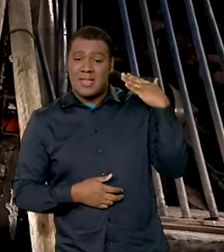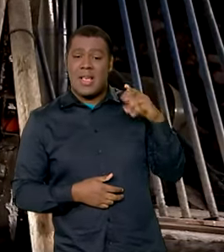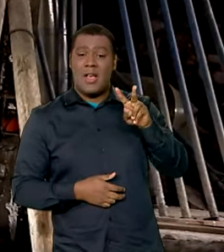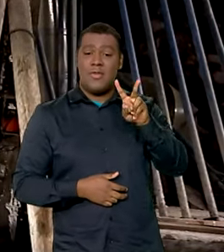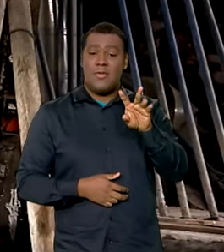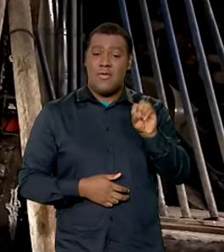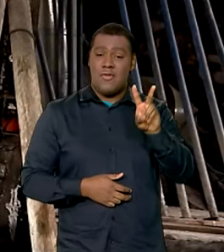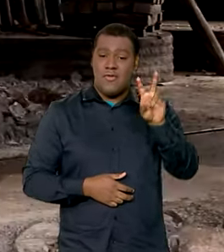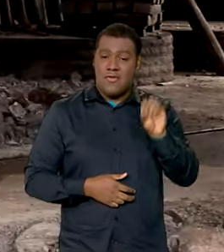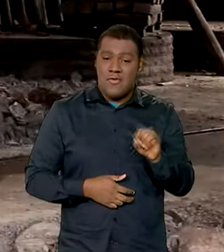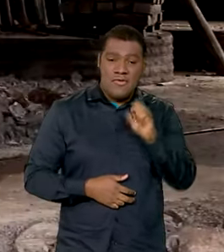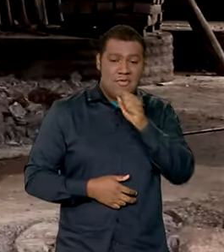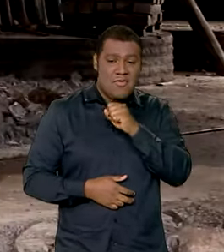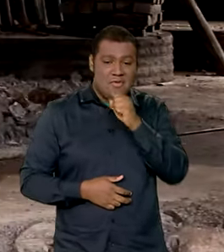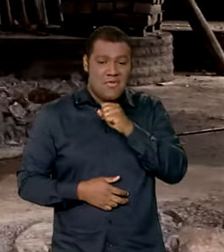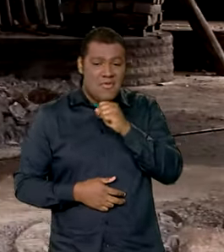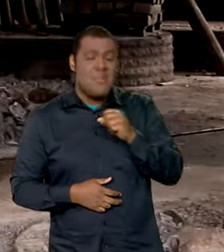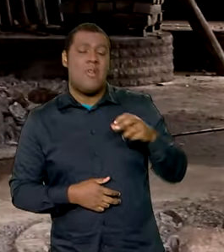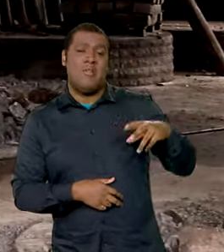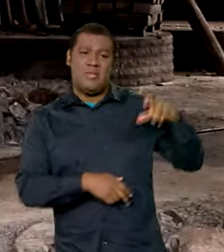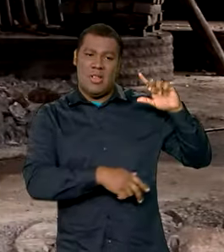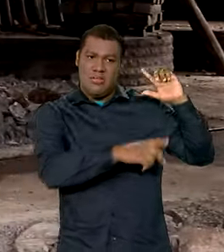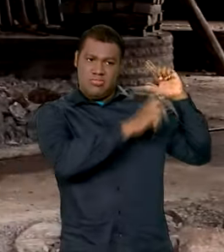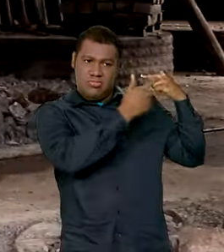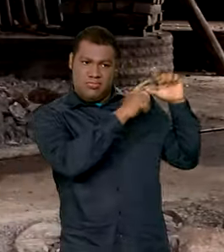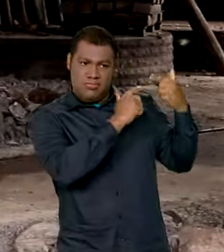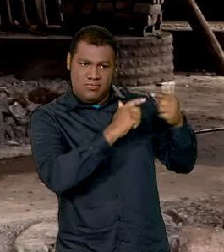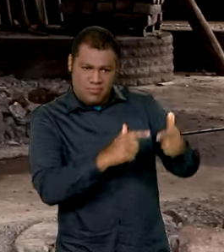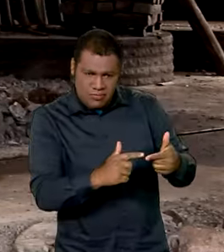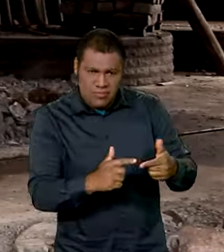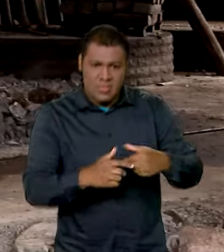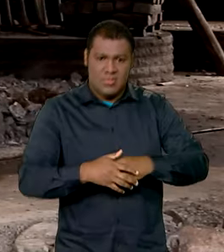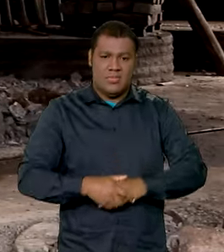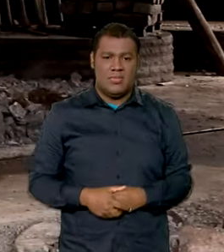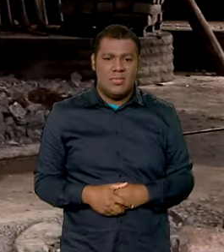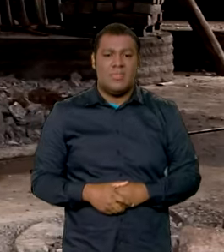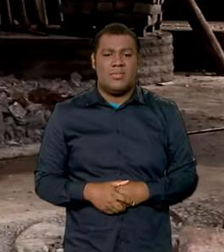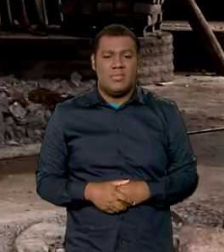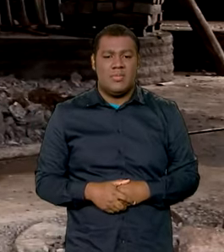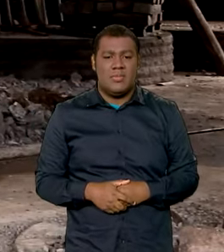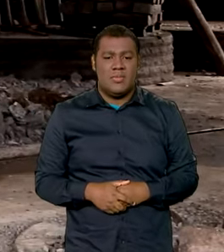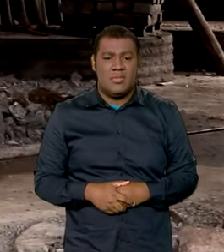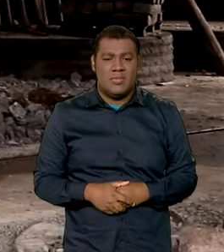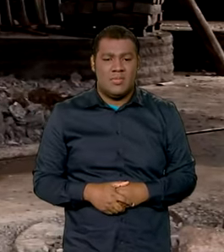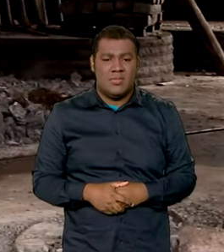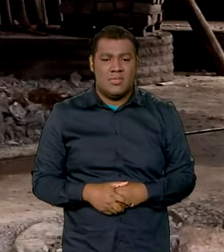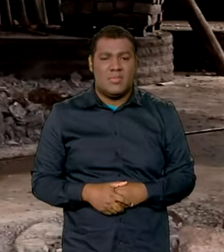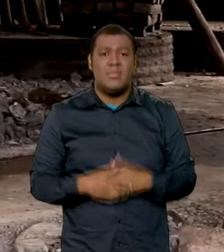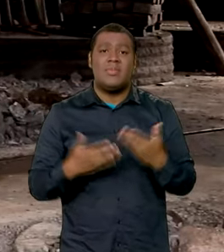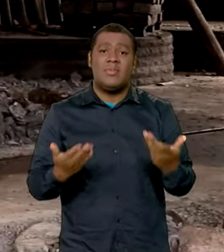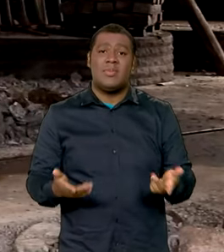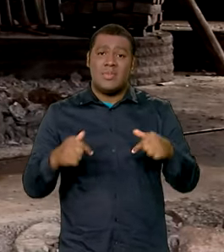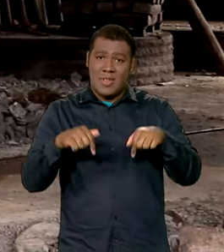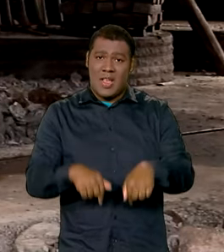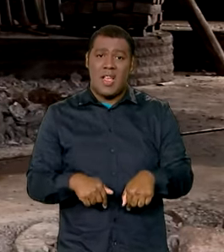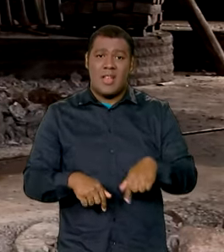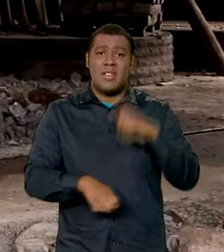3 gerações. Consumir os produtos do Sul já é uma grande ajuda, né?